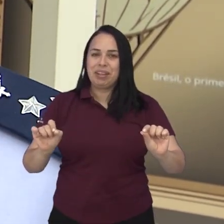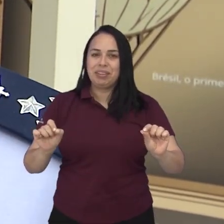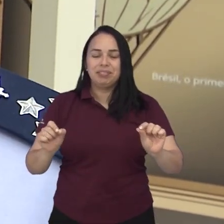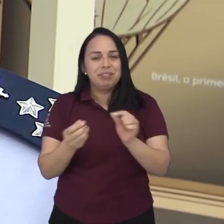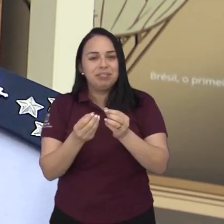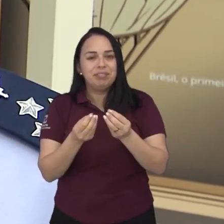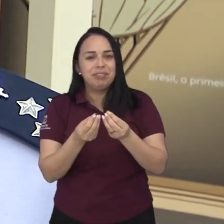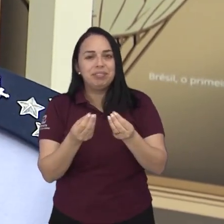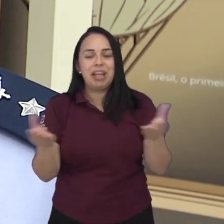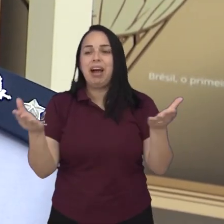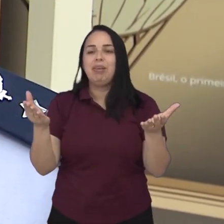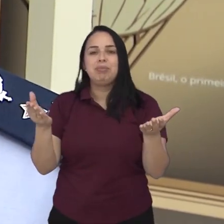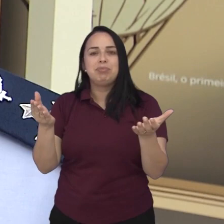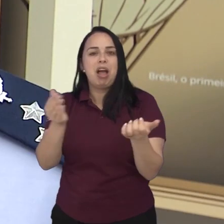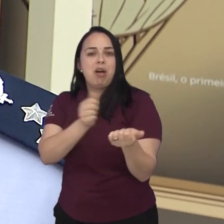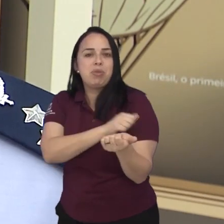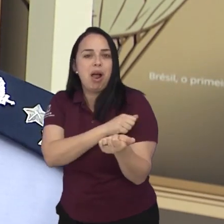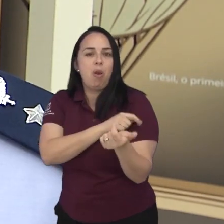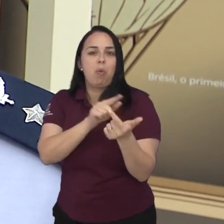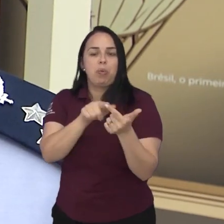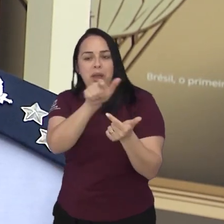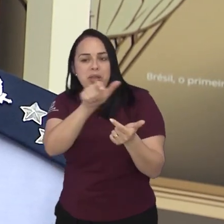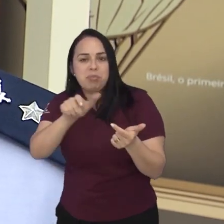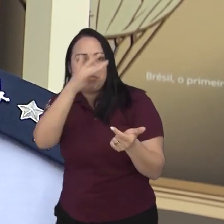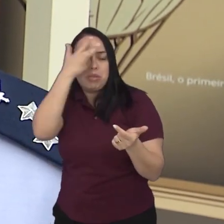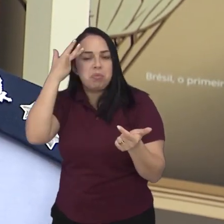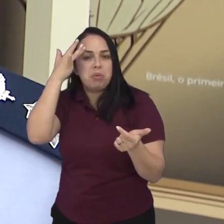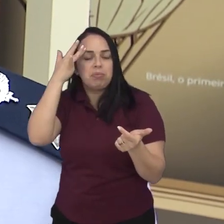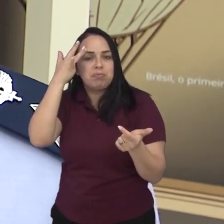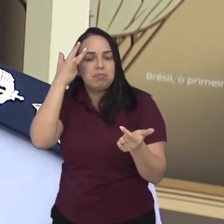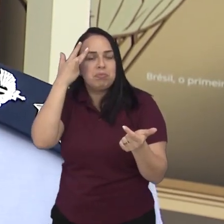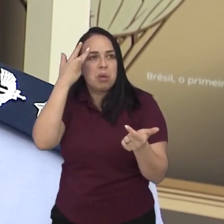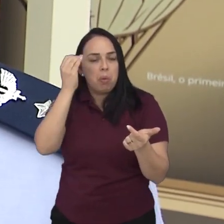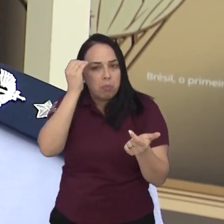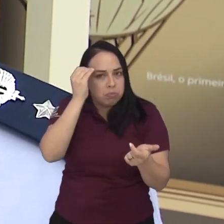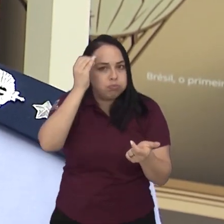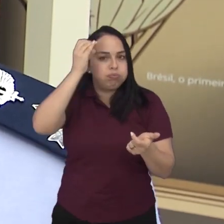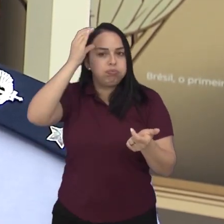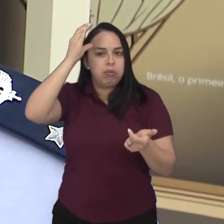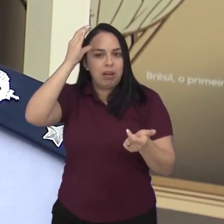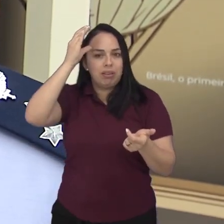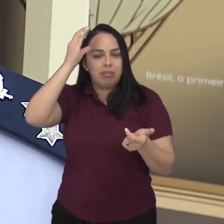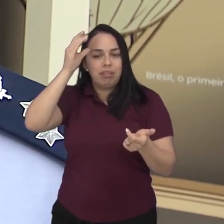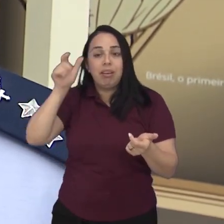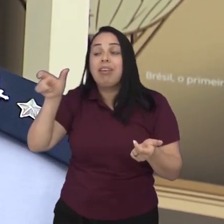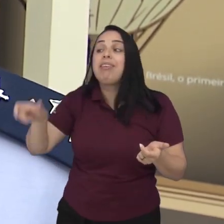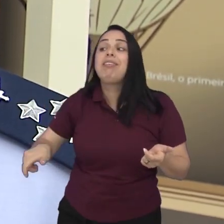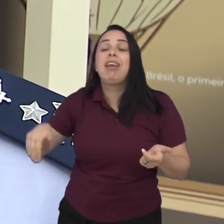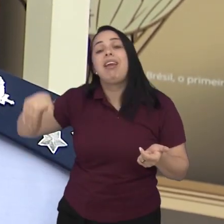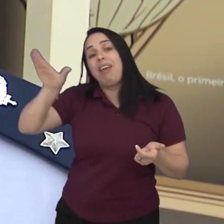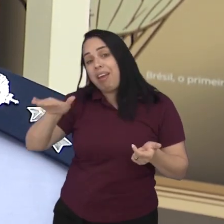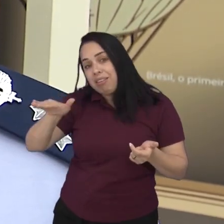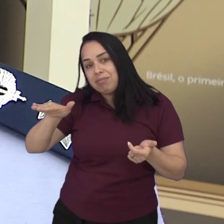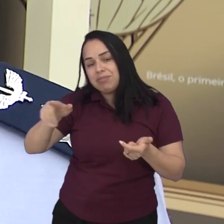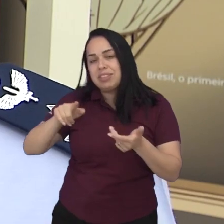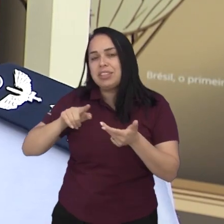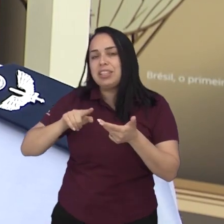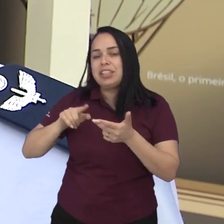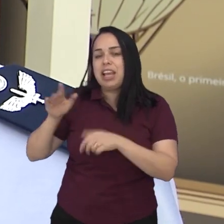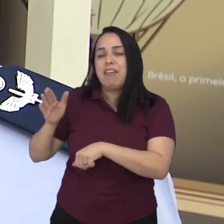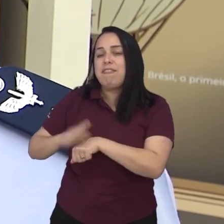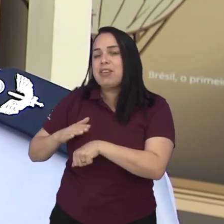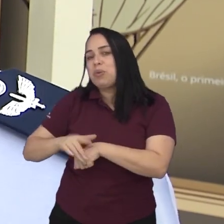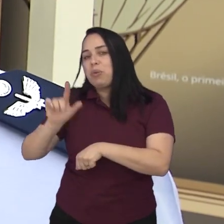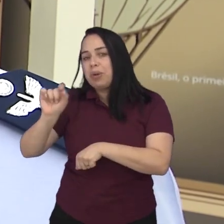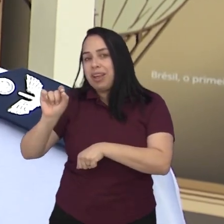vai proporcionar aos alunos, às pessoas, um pouco mais de conhecimento de quem foi Santos Dumont e o